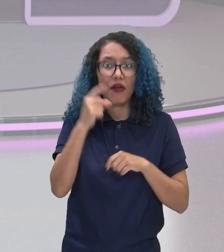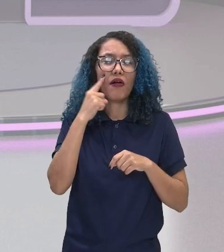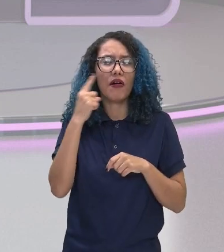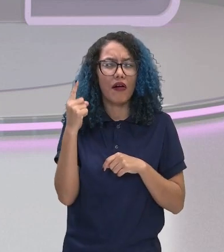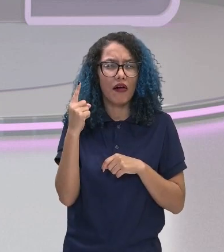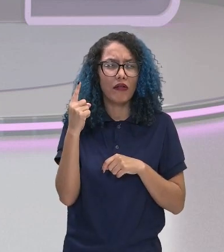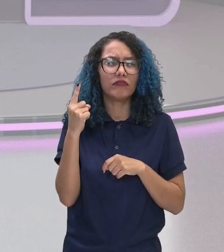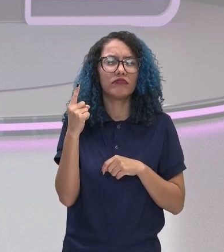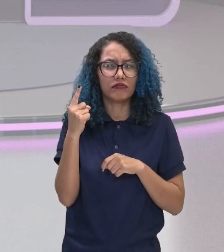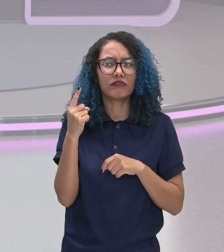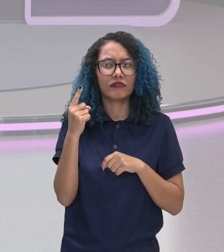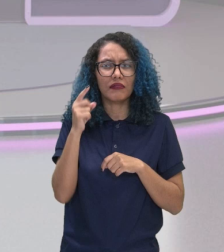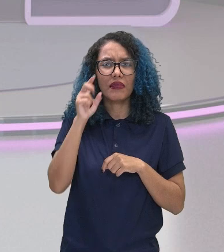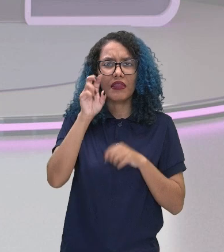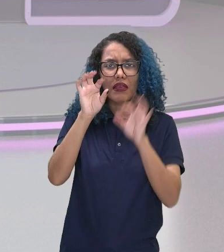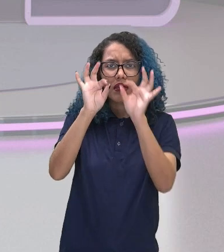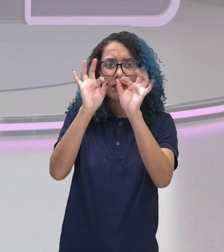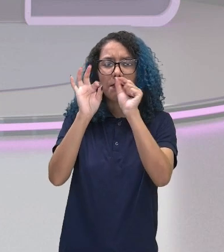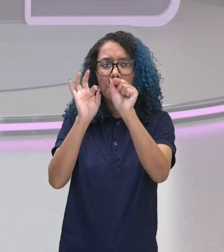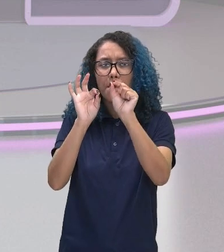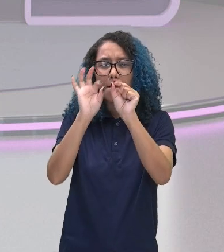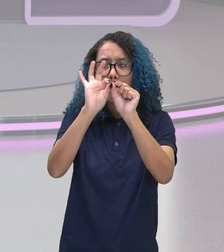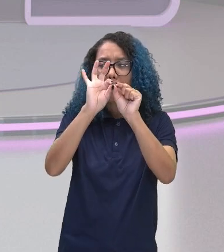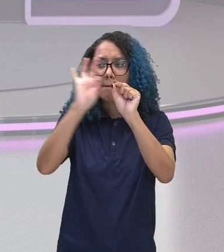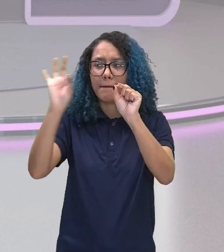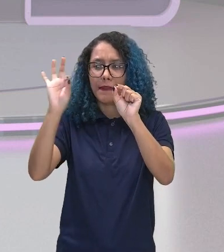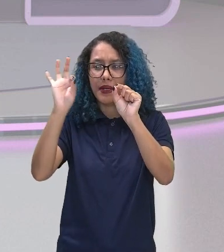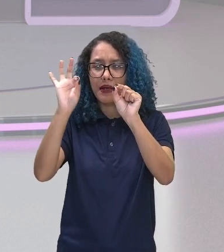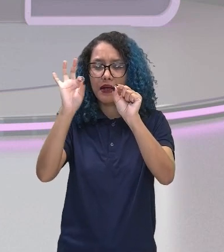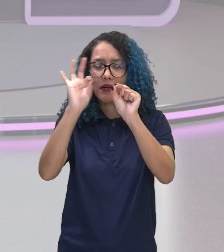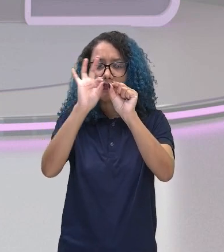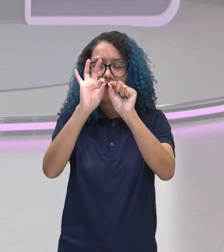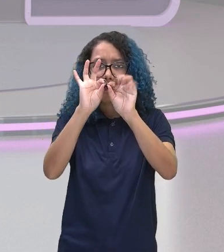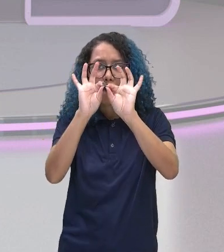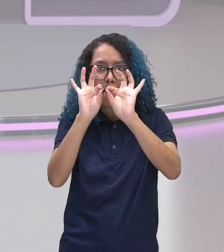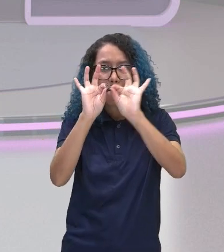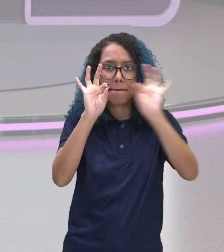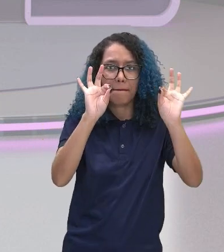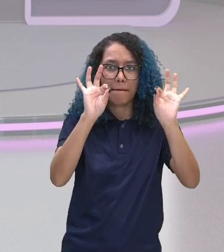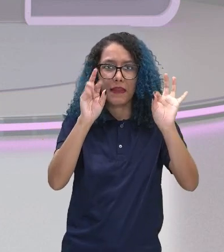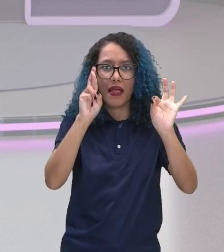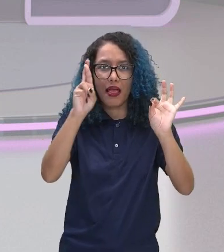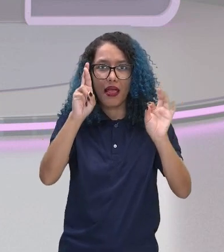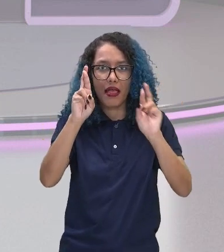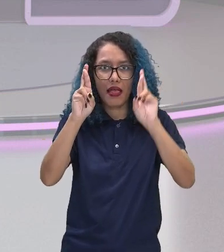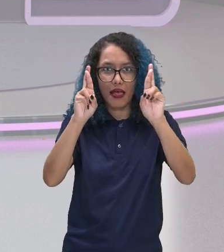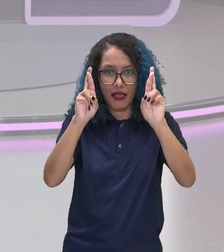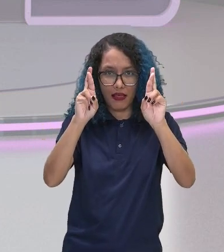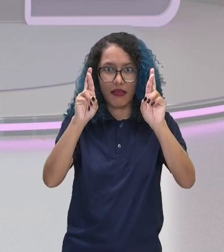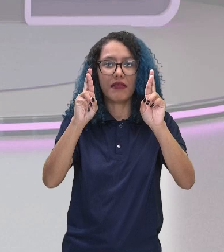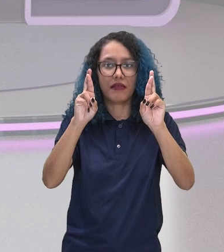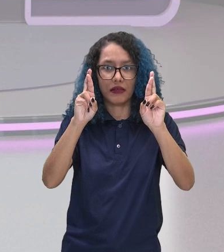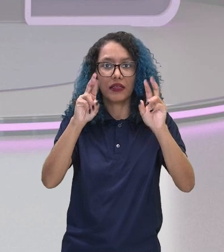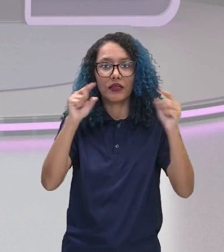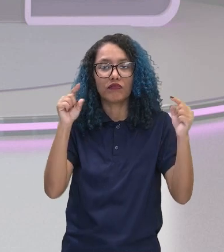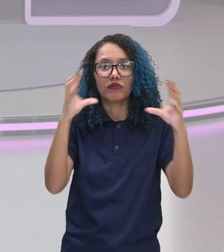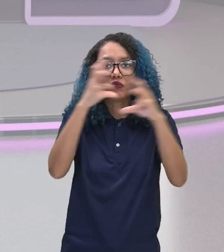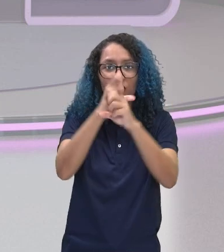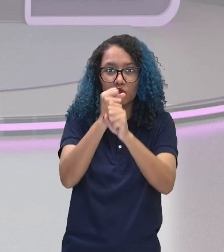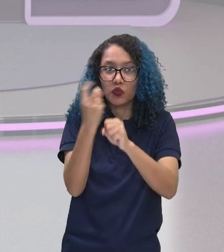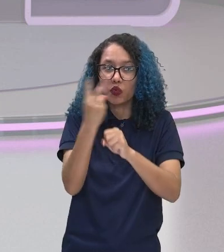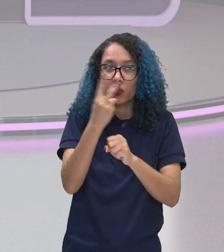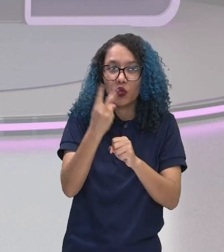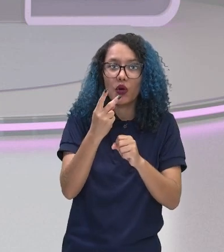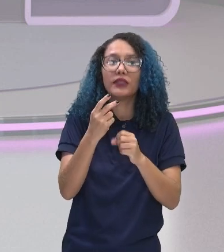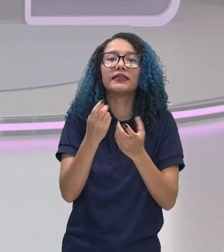imagem aí com a gente aí, ó. Olha só, o diâmetro, você observa na imagem, nós temos aí que ele equivale a 2 vezes o raio, e o diâmetro nós representamos